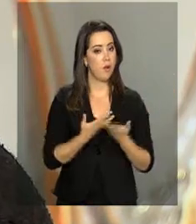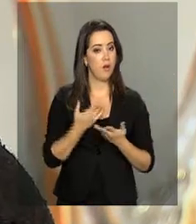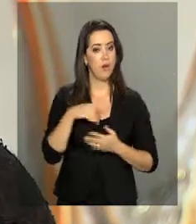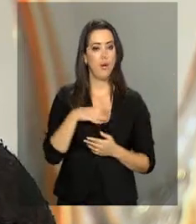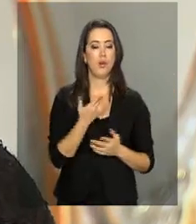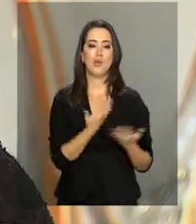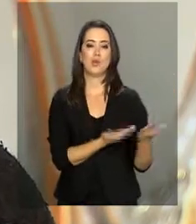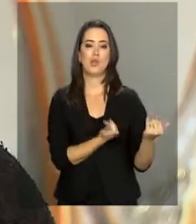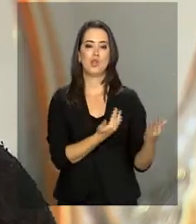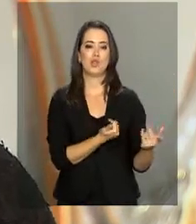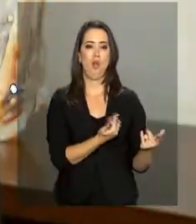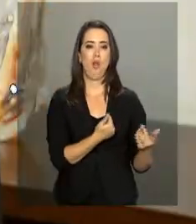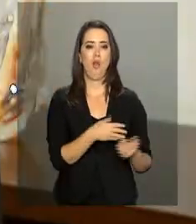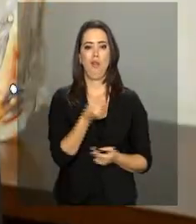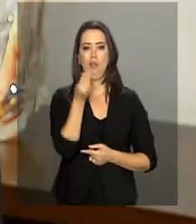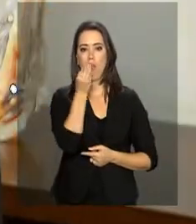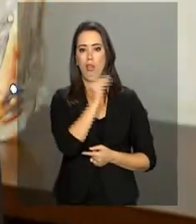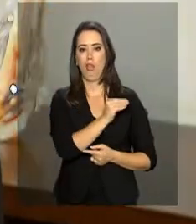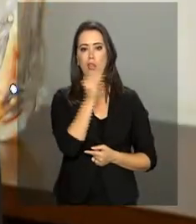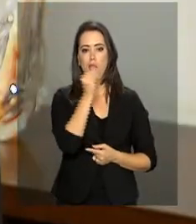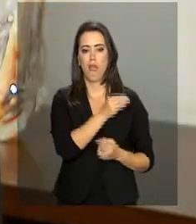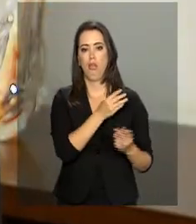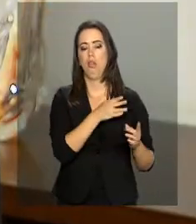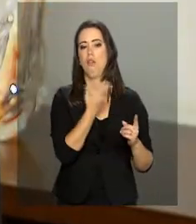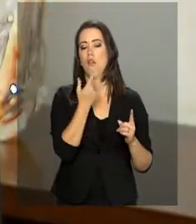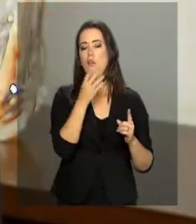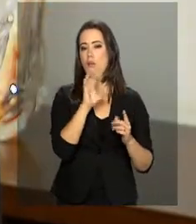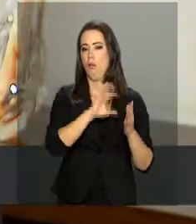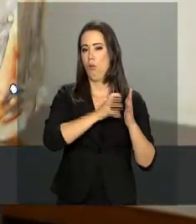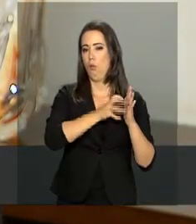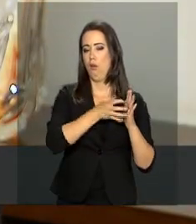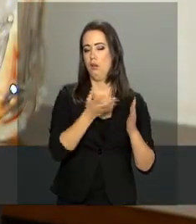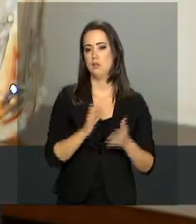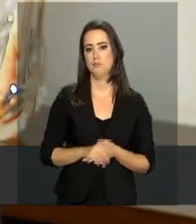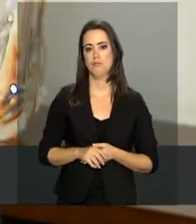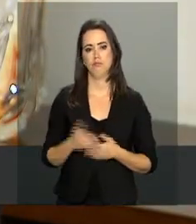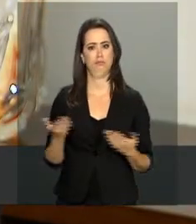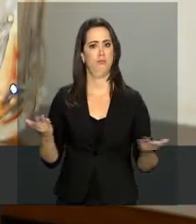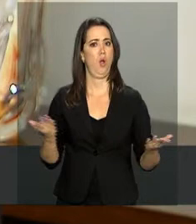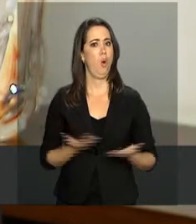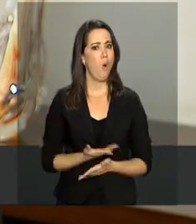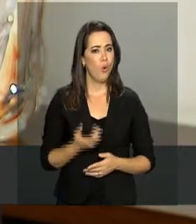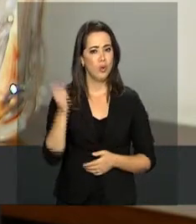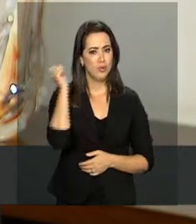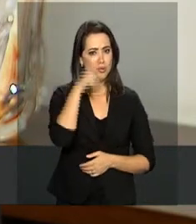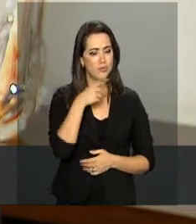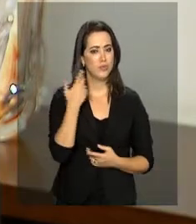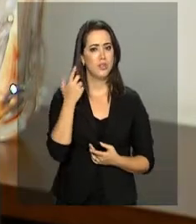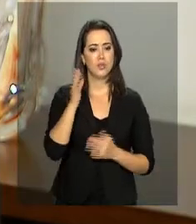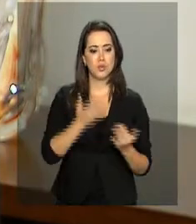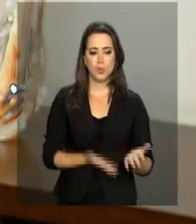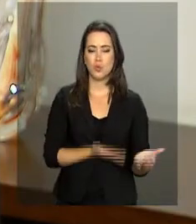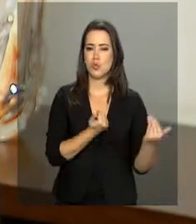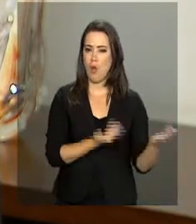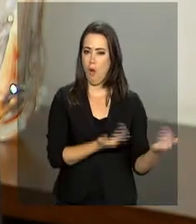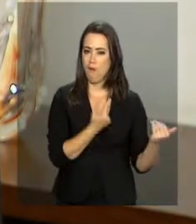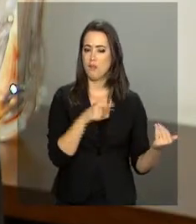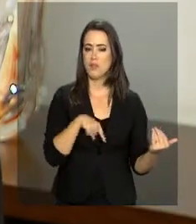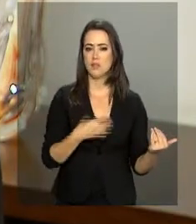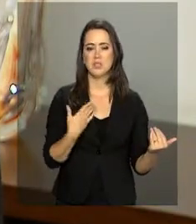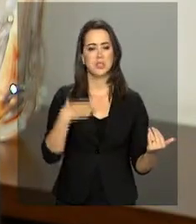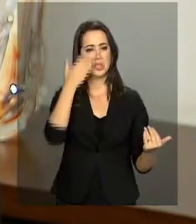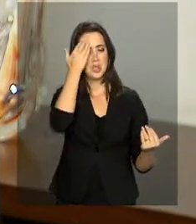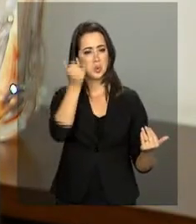jovens com aids a questão da banalização do hbb que a gente está vivendo hoje esses adolescentes e jovens